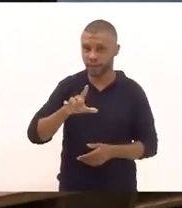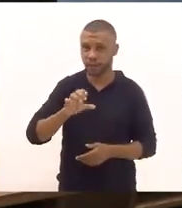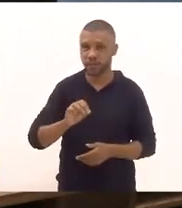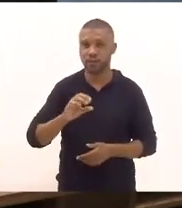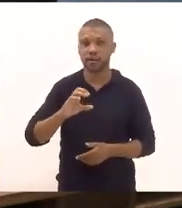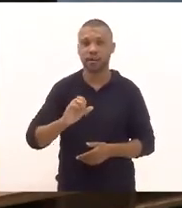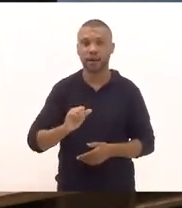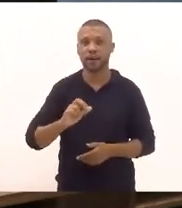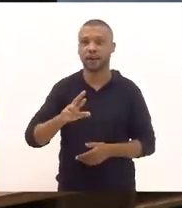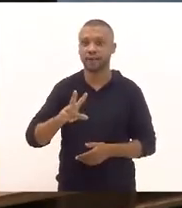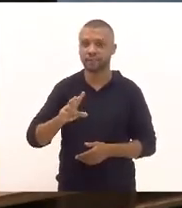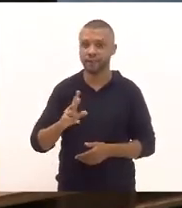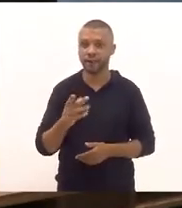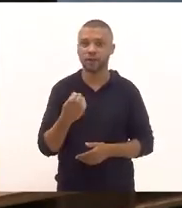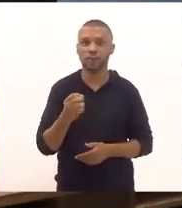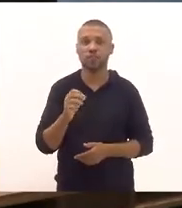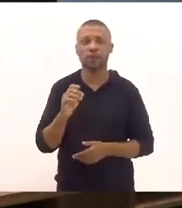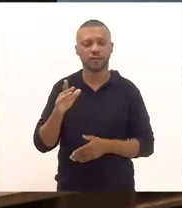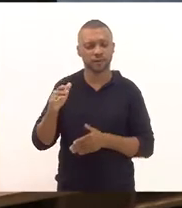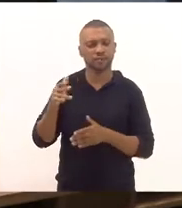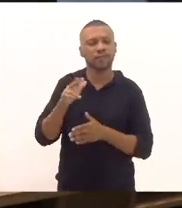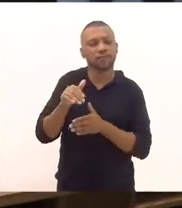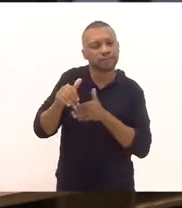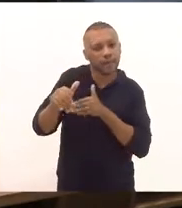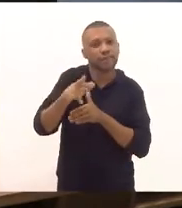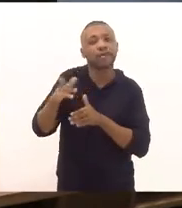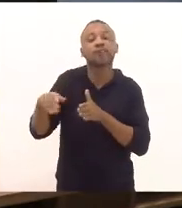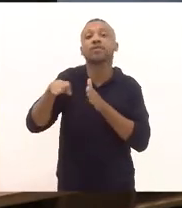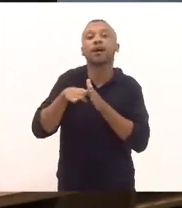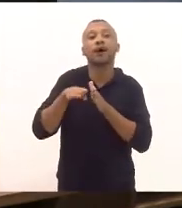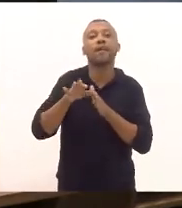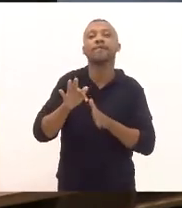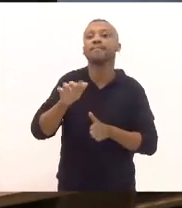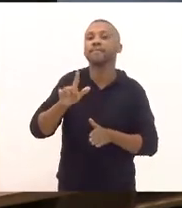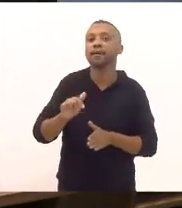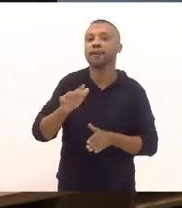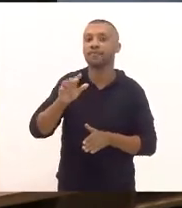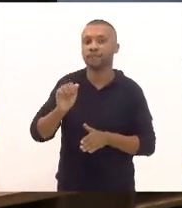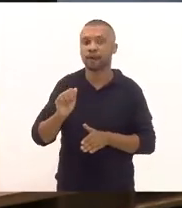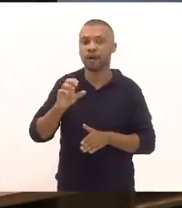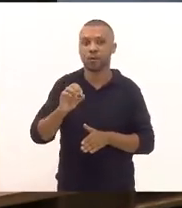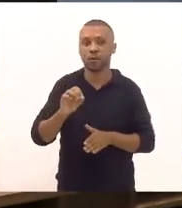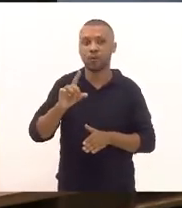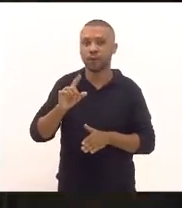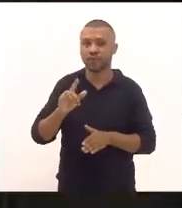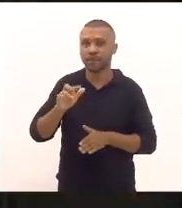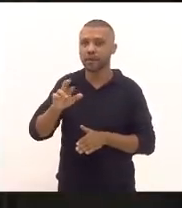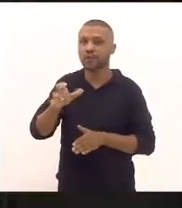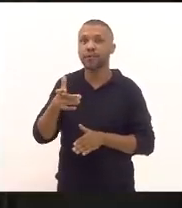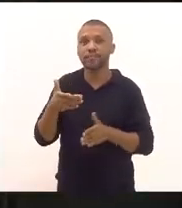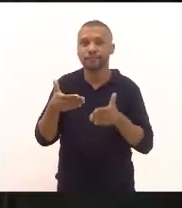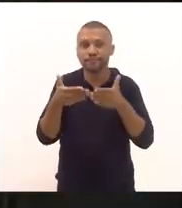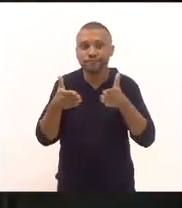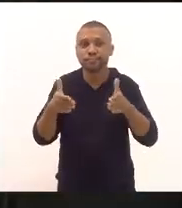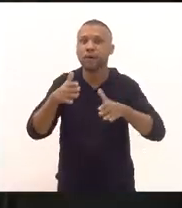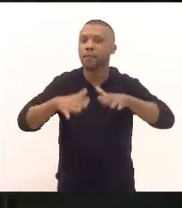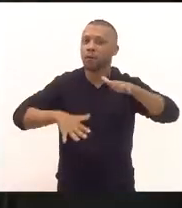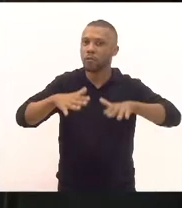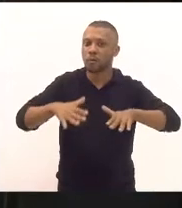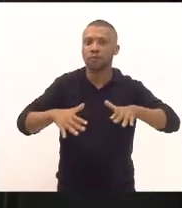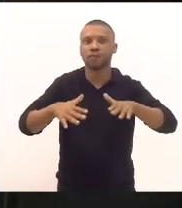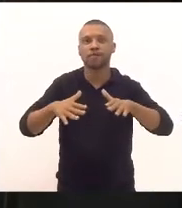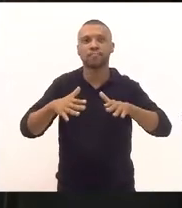e em breve chegará a Flávia Oliveira eu gostaria que lábios um fizesse